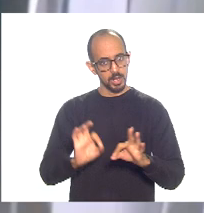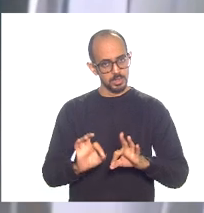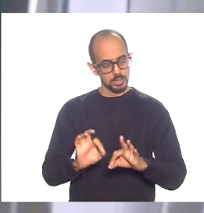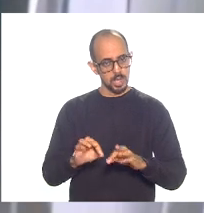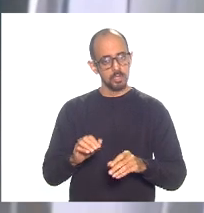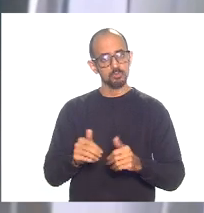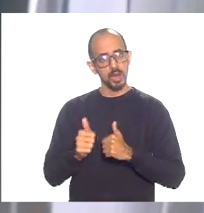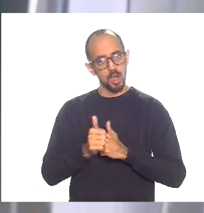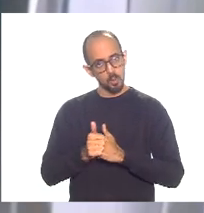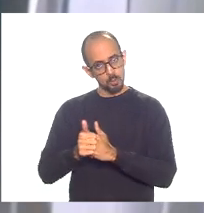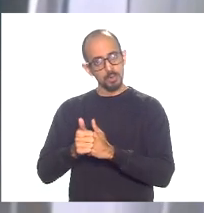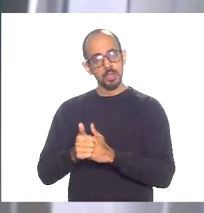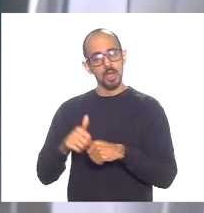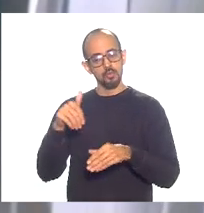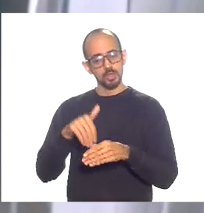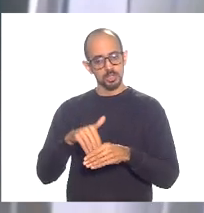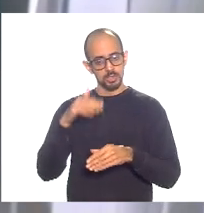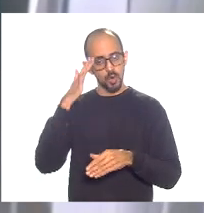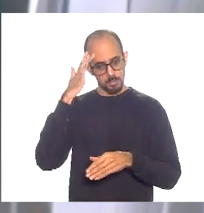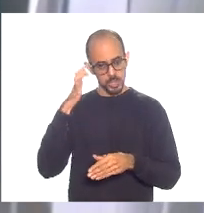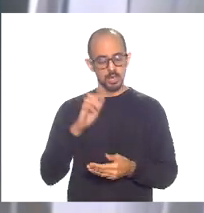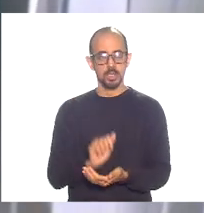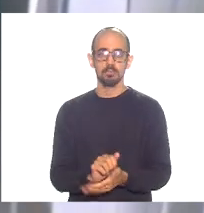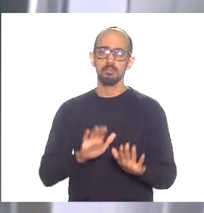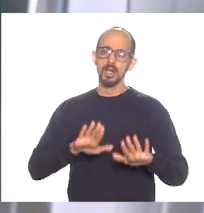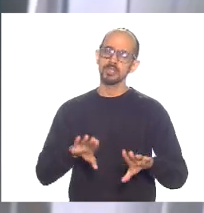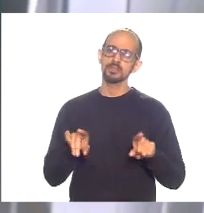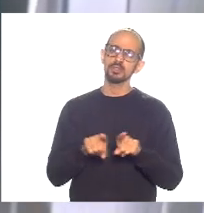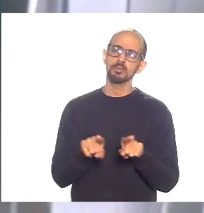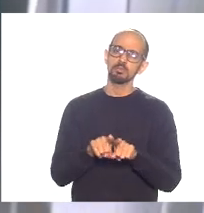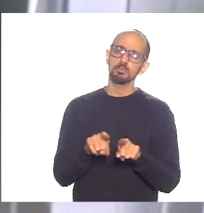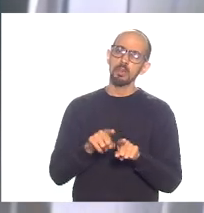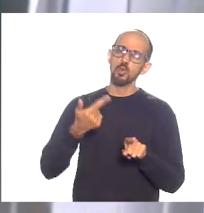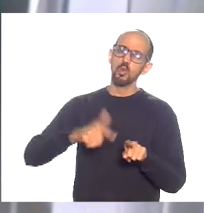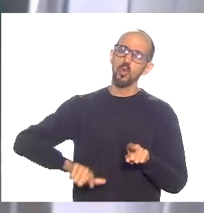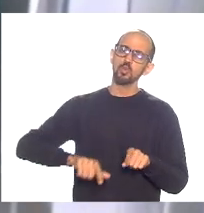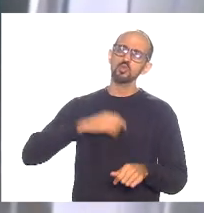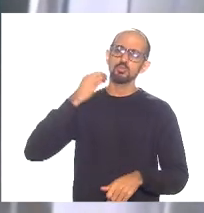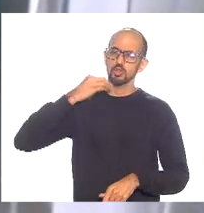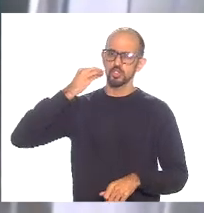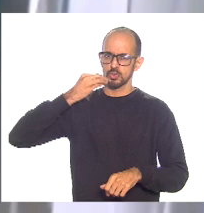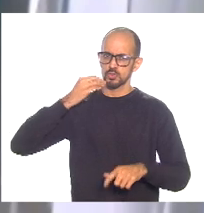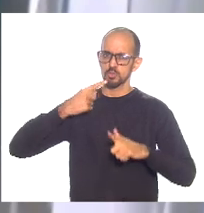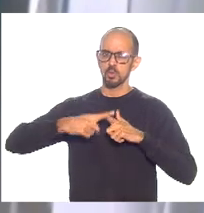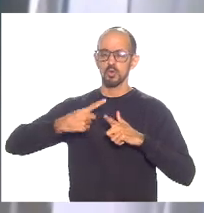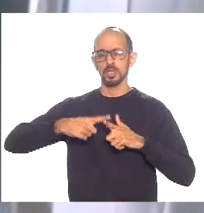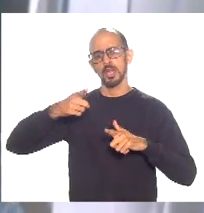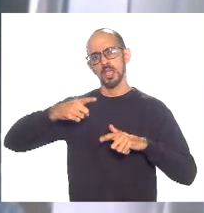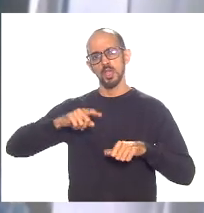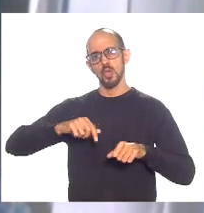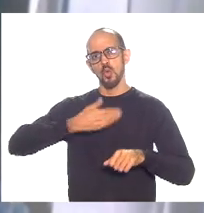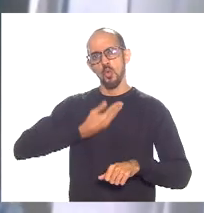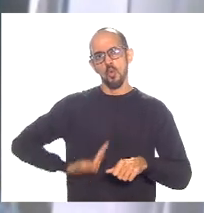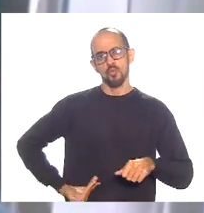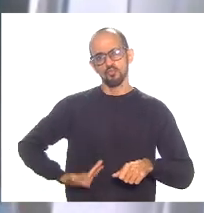acompanhar a votação de amanhã, mas, além disso, por outras razões. Primeiro, porque o governo do Estado,